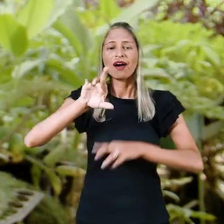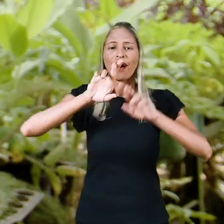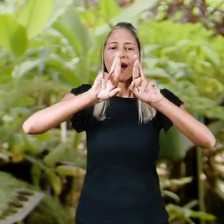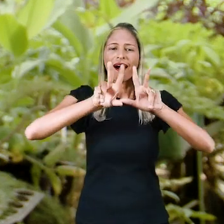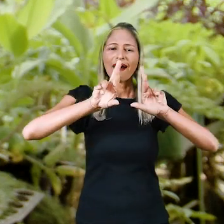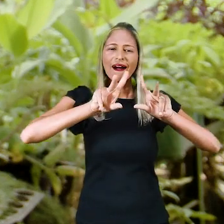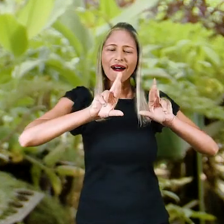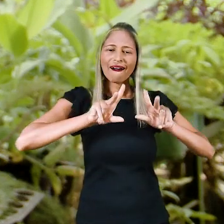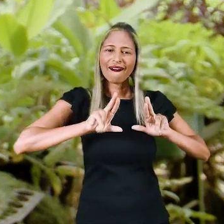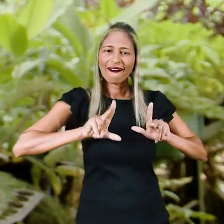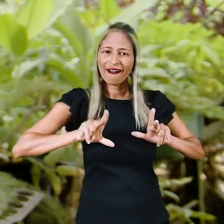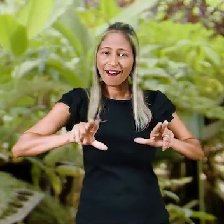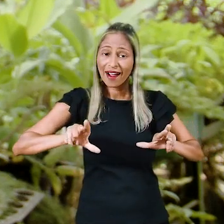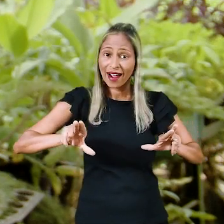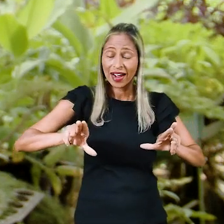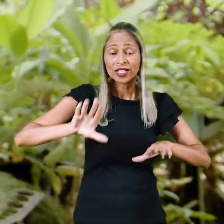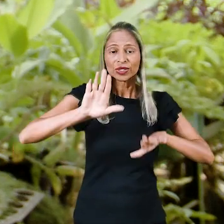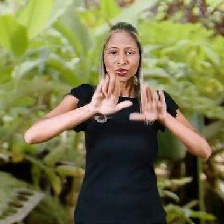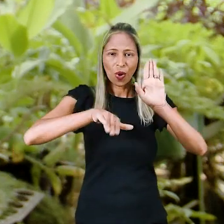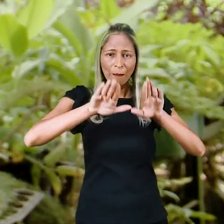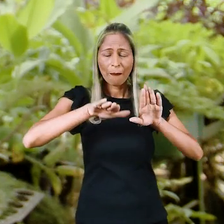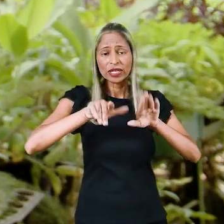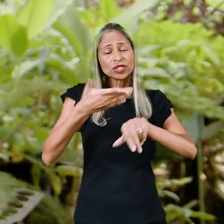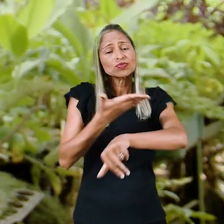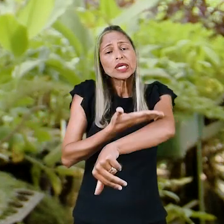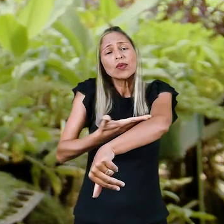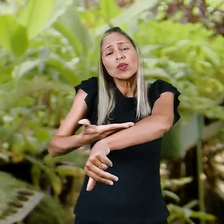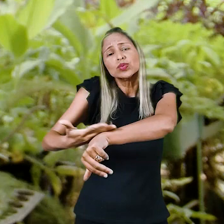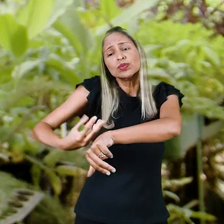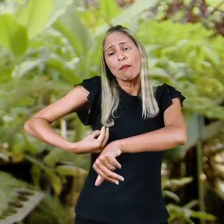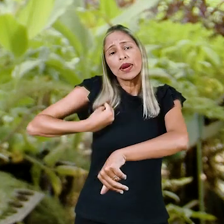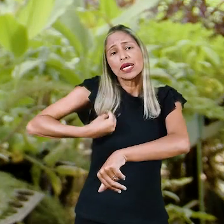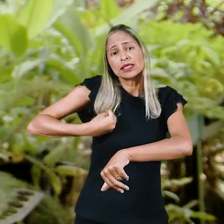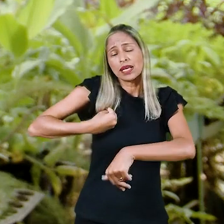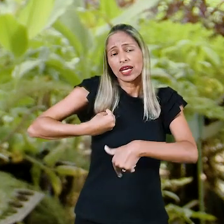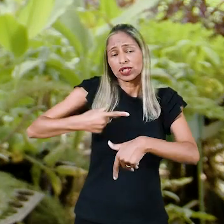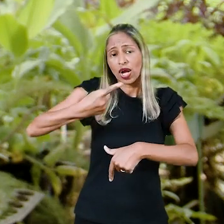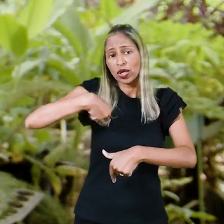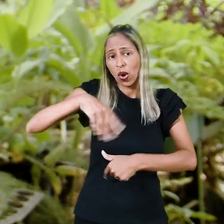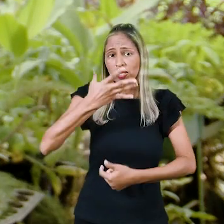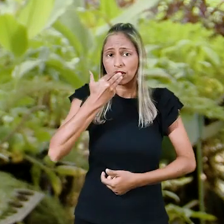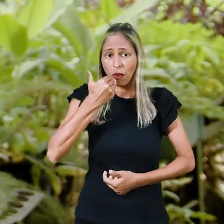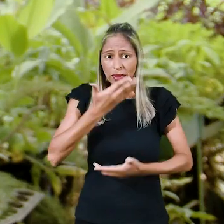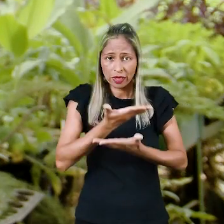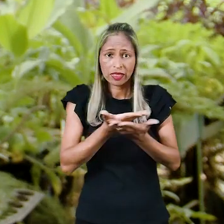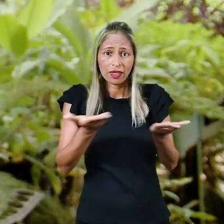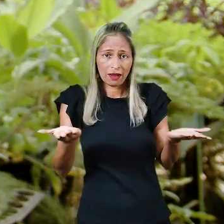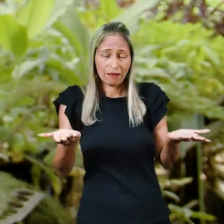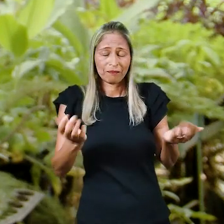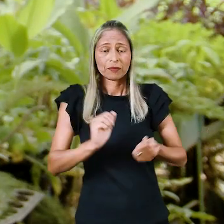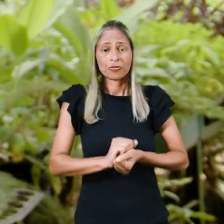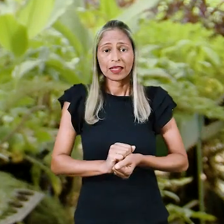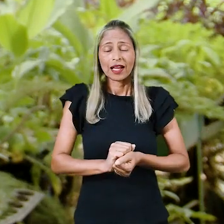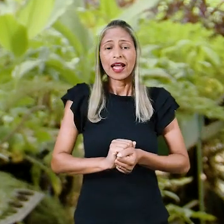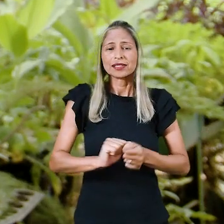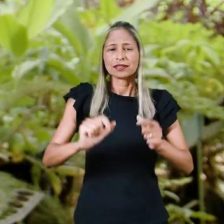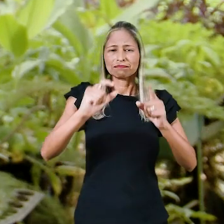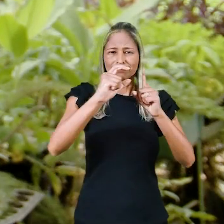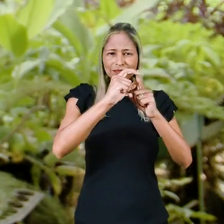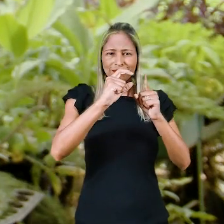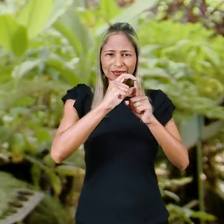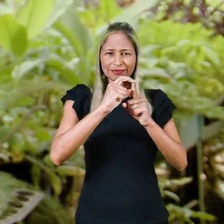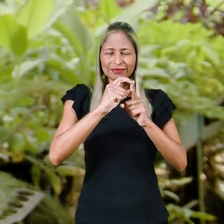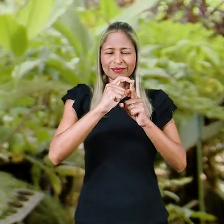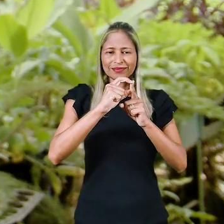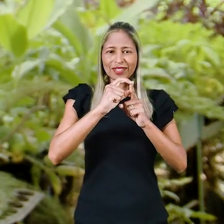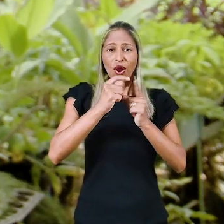uma diversidade de espécies que normalmente não estão presentes corriqueiramente na nossa mesa. E esse